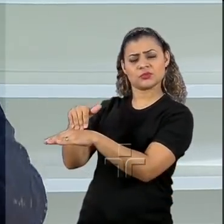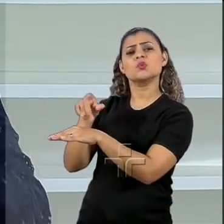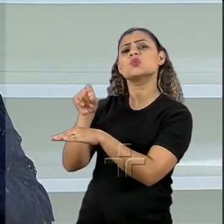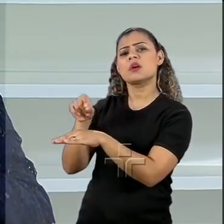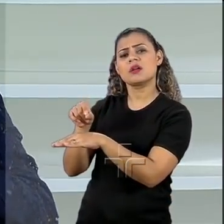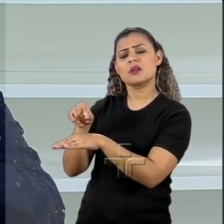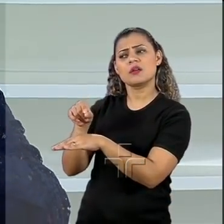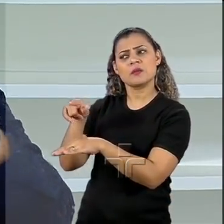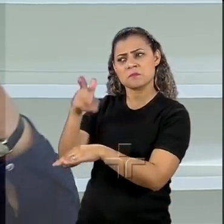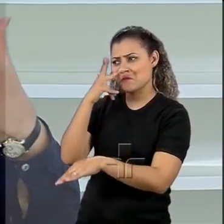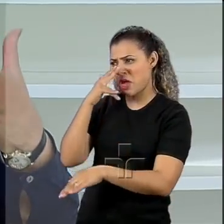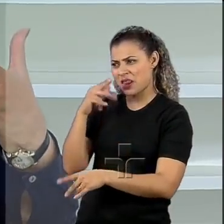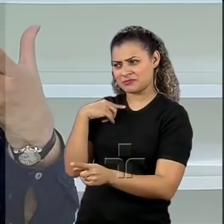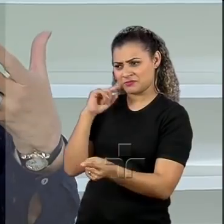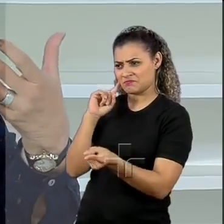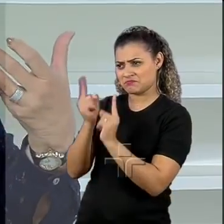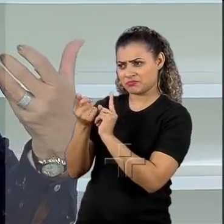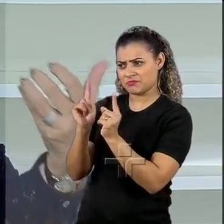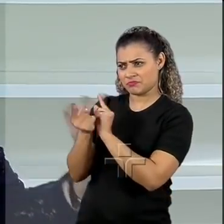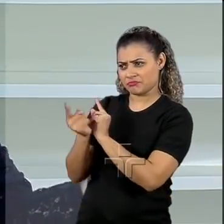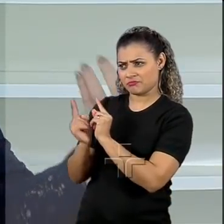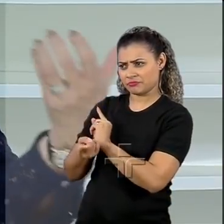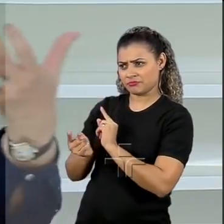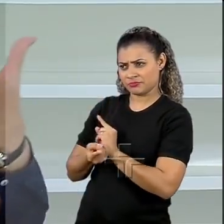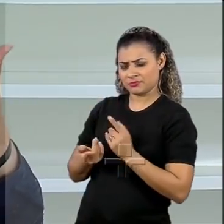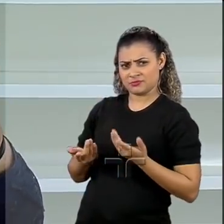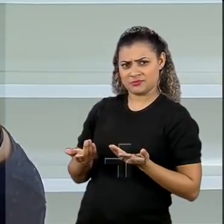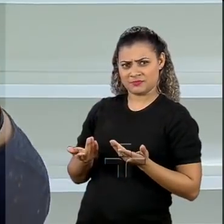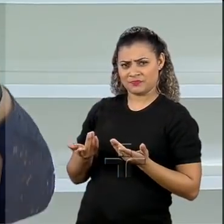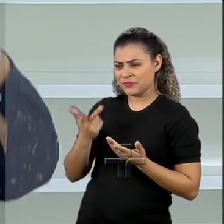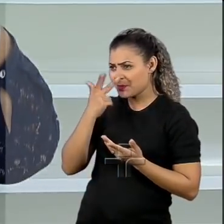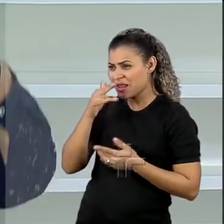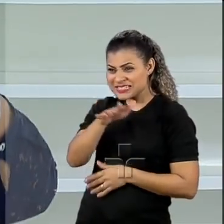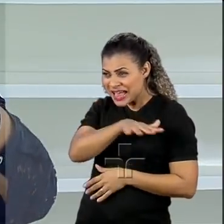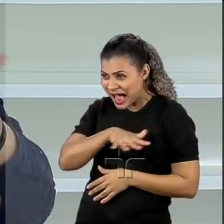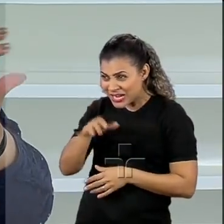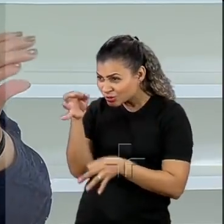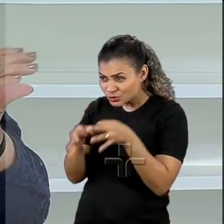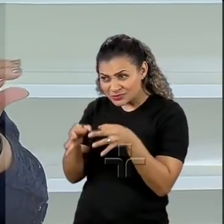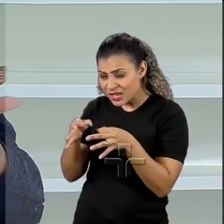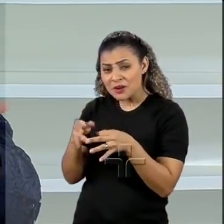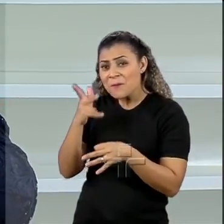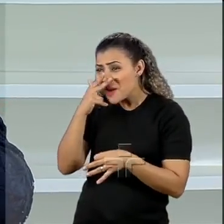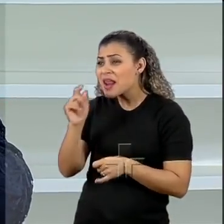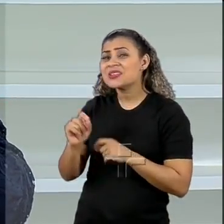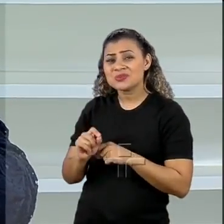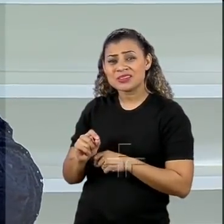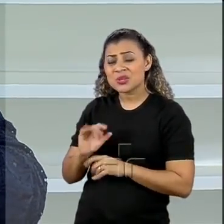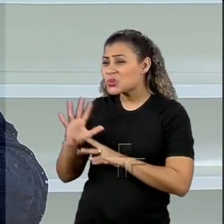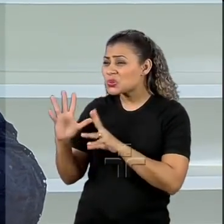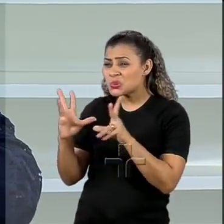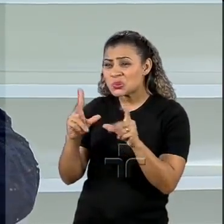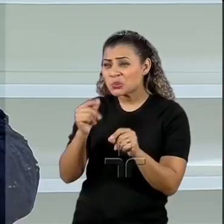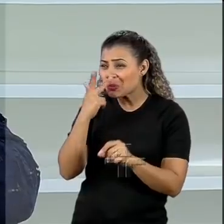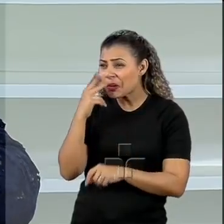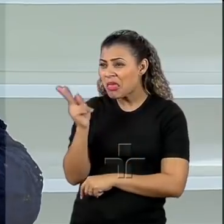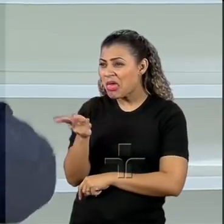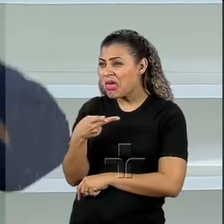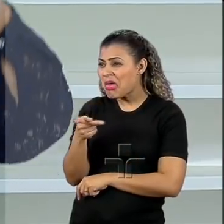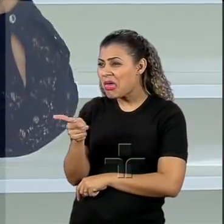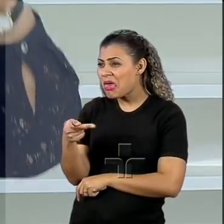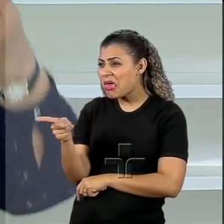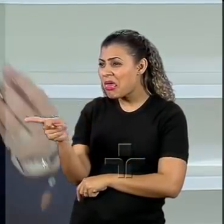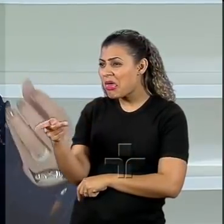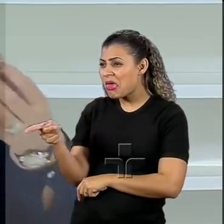esta incoerência que faz com que todo o Poder Judiciário esteja dentro desta vala